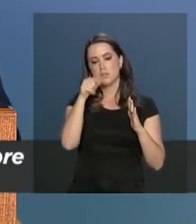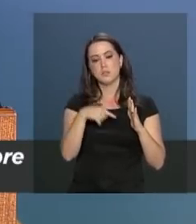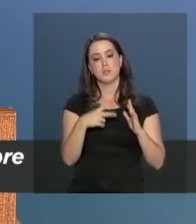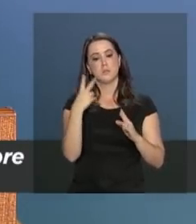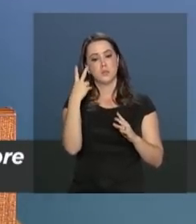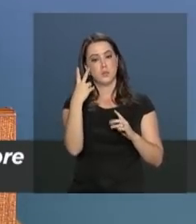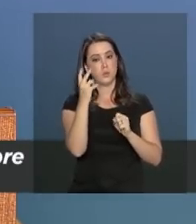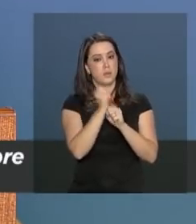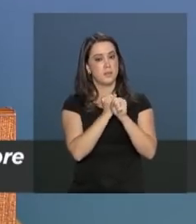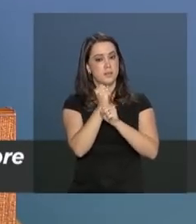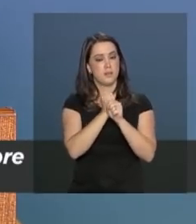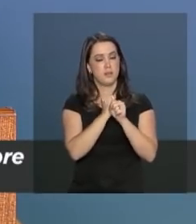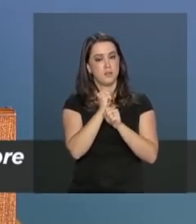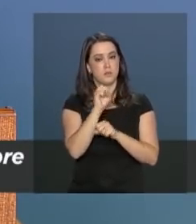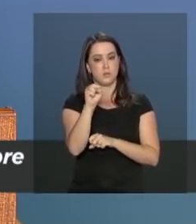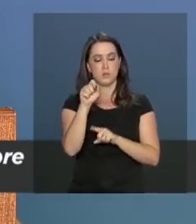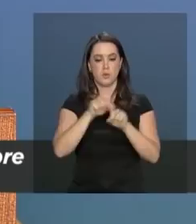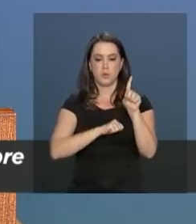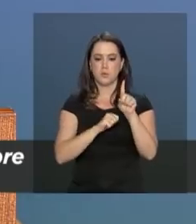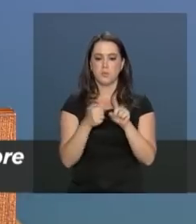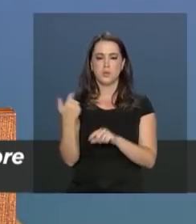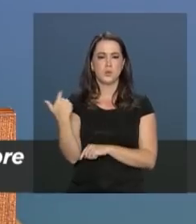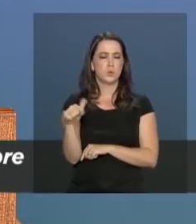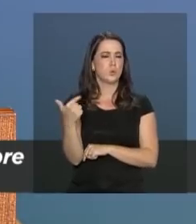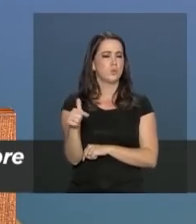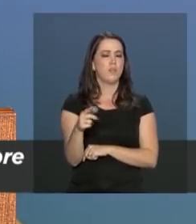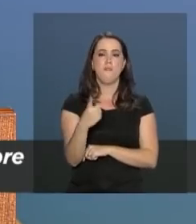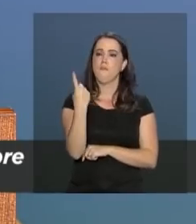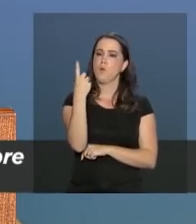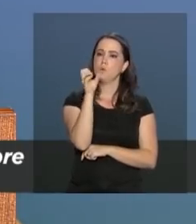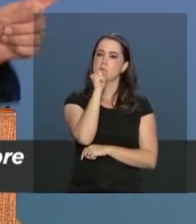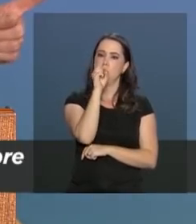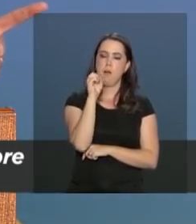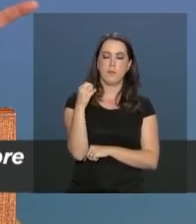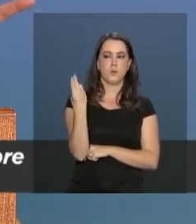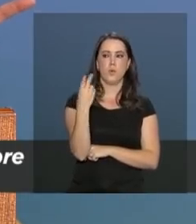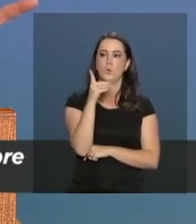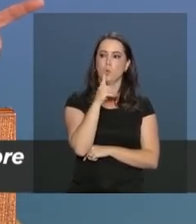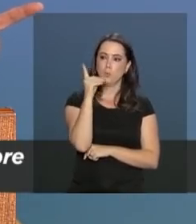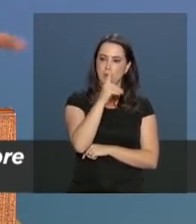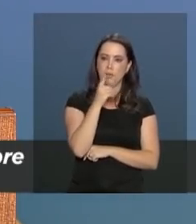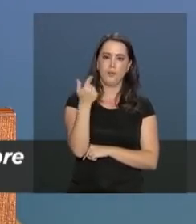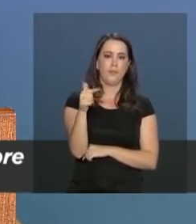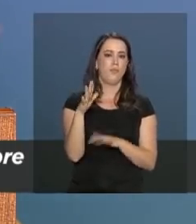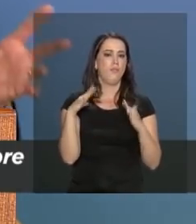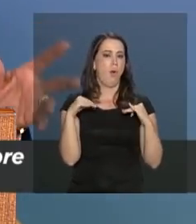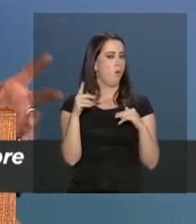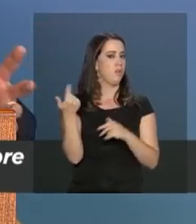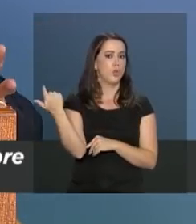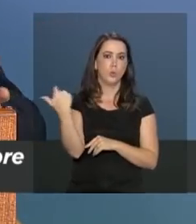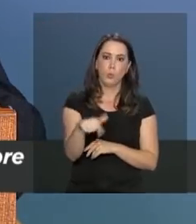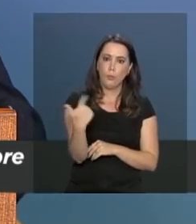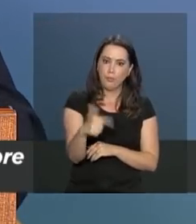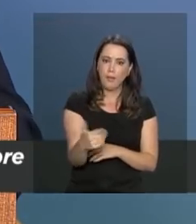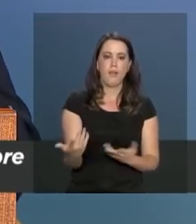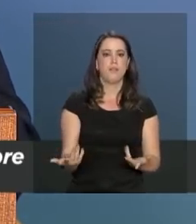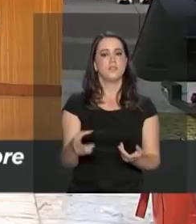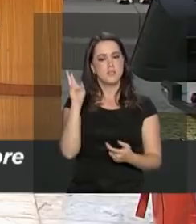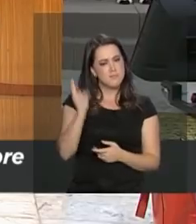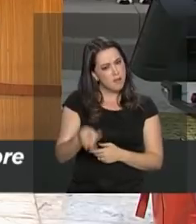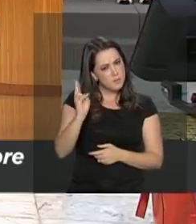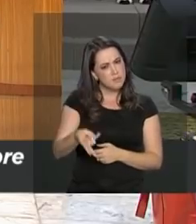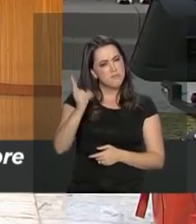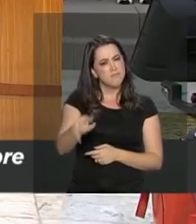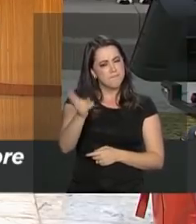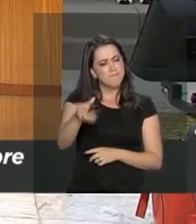dois anos e oito meses novo i um sábado e um domingo que não trabalhasse os moreira até mudou se para cá e